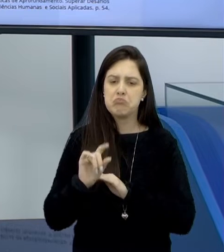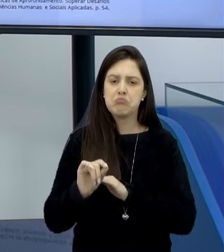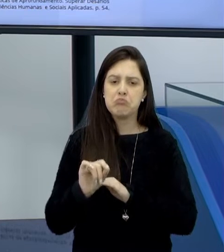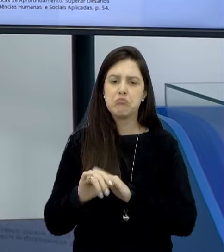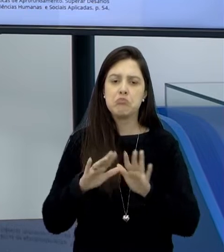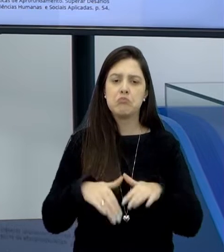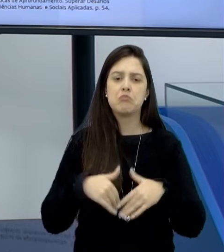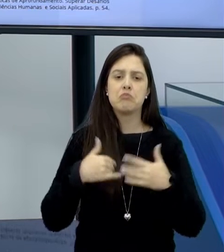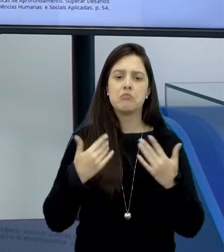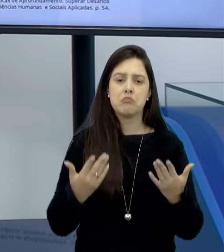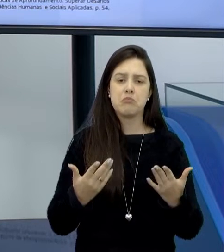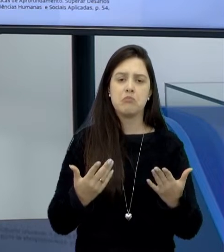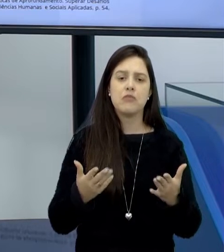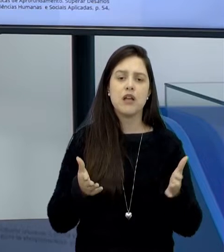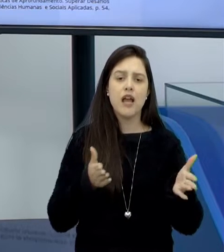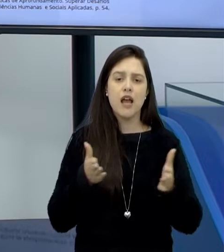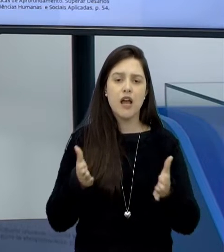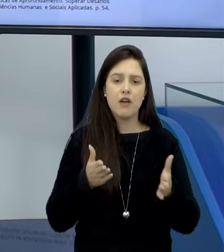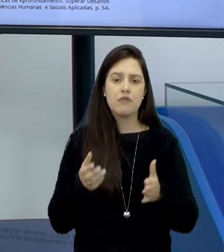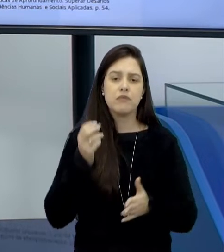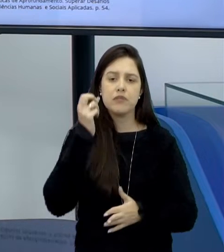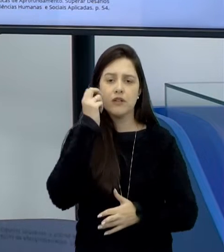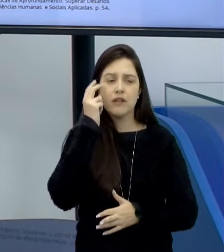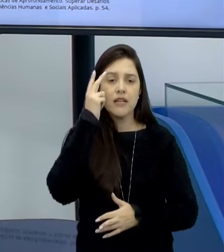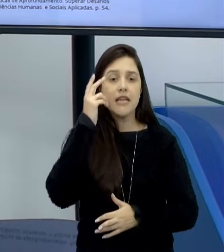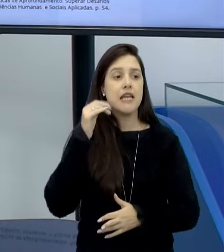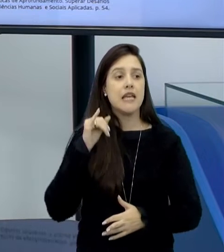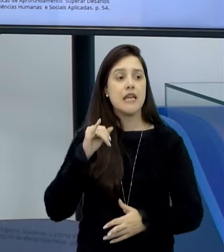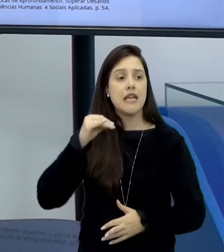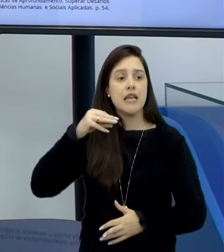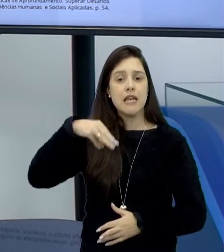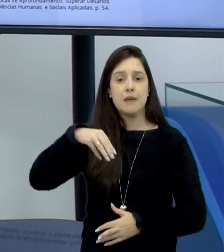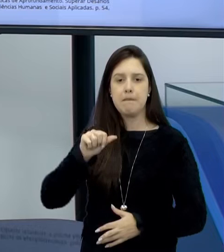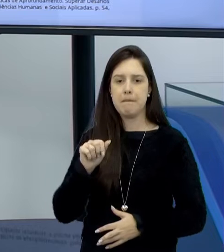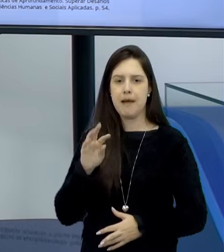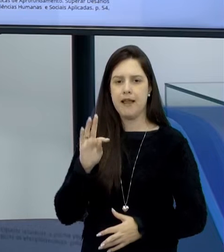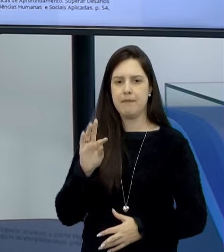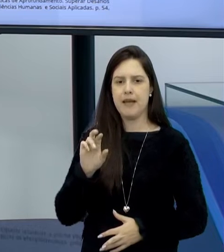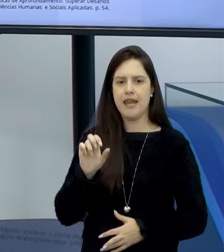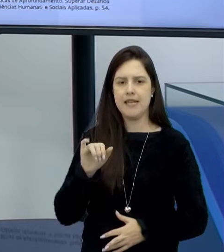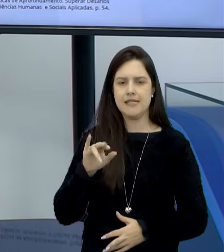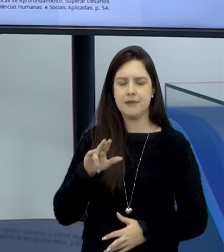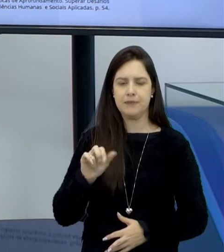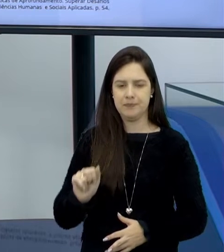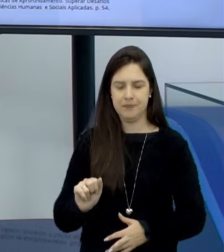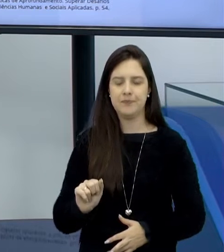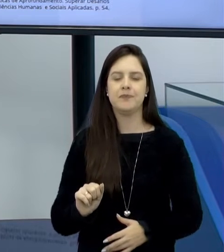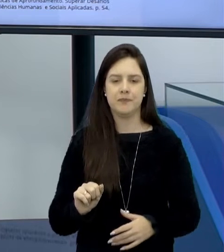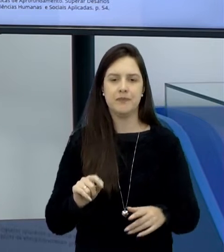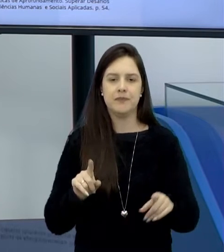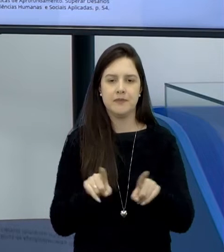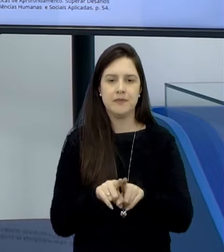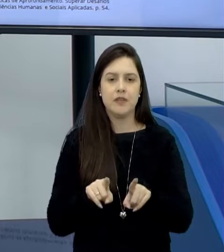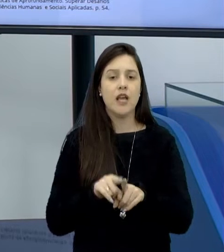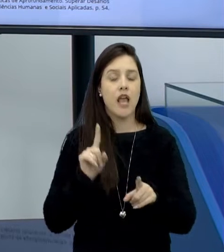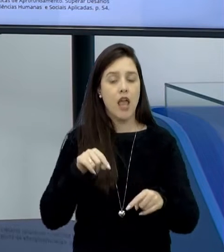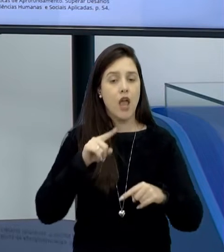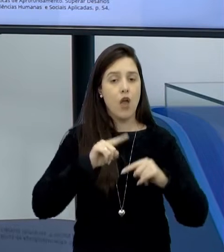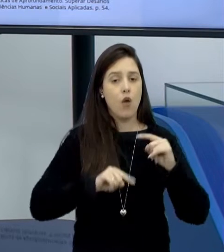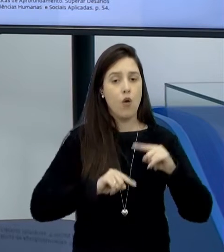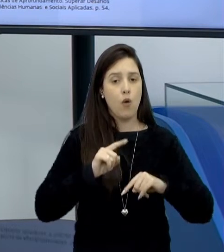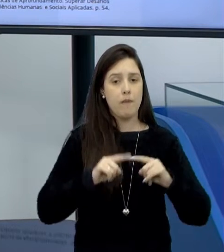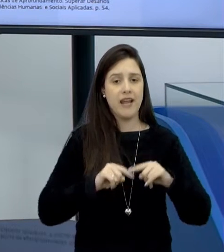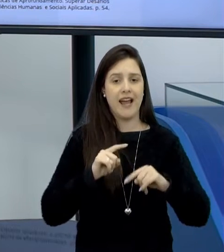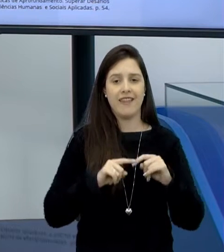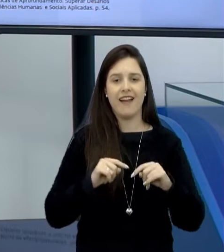ela é um patrimônio cultural imaterial. Mas o que está sendo resguardado? Não é a boneca em si, né? O objeto, a boneca que